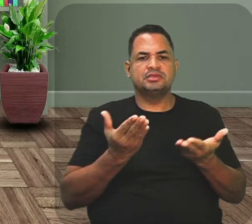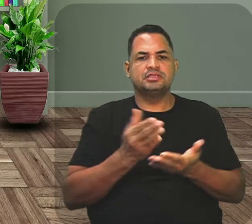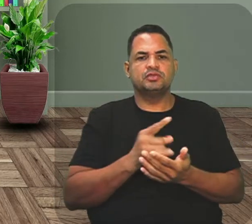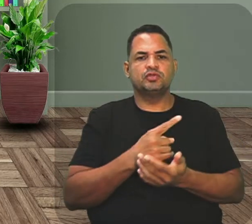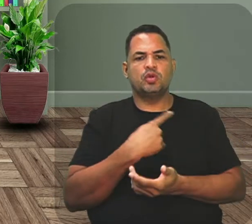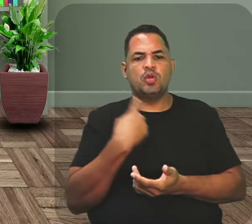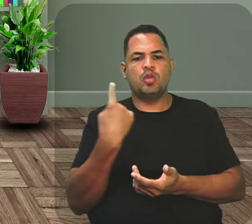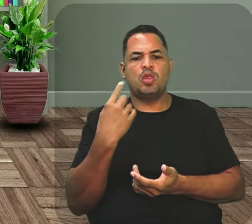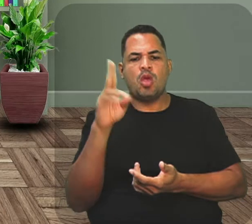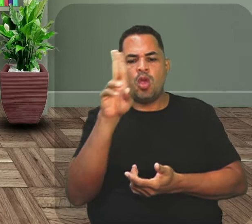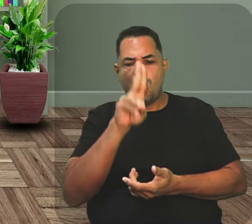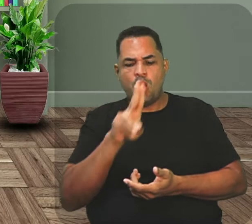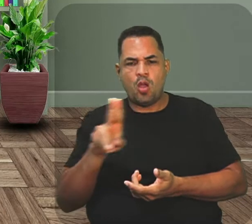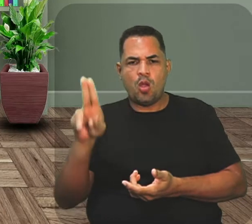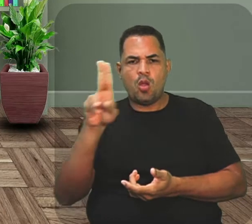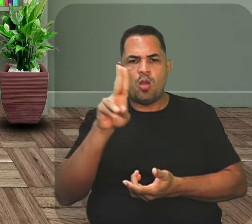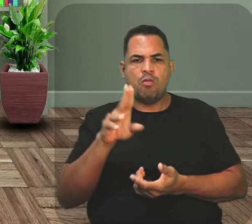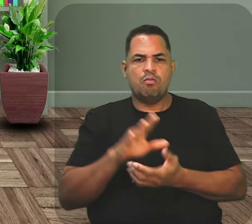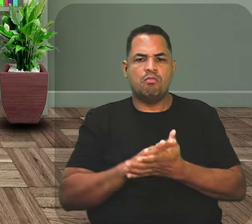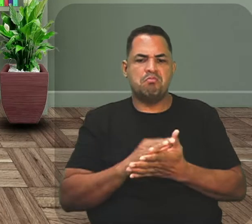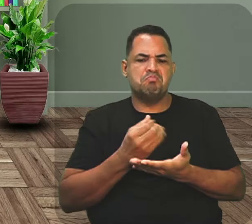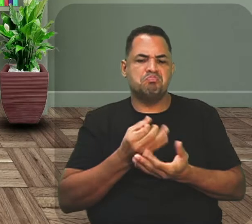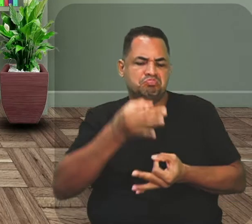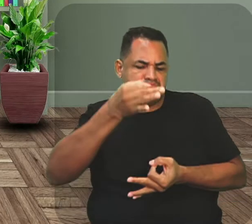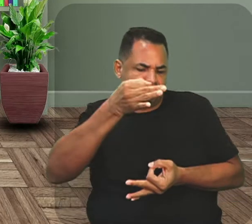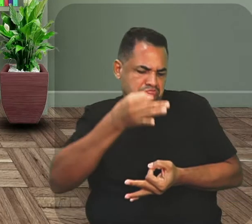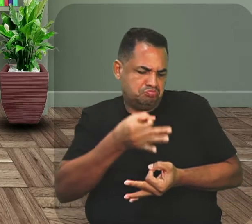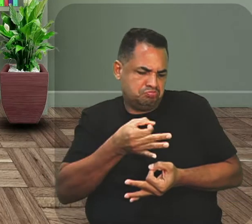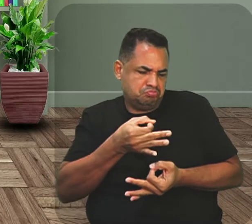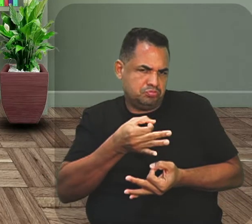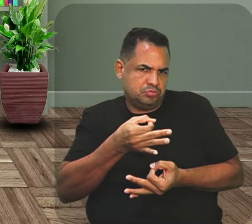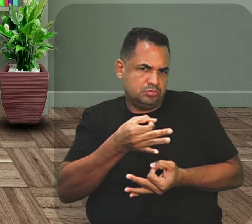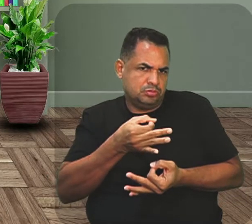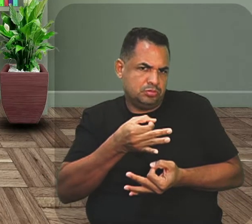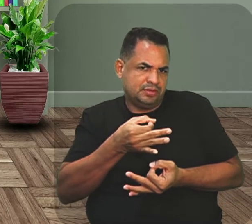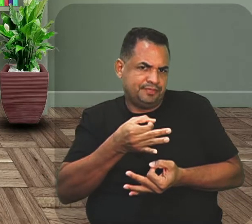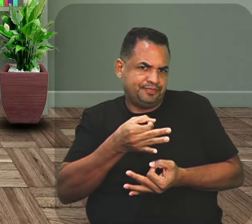claramente o uso muito bem adequado aí da